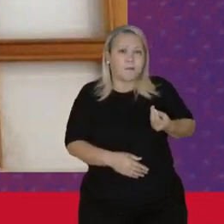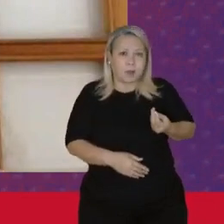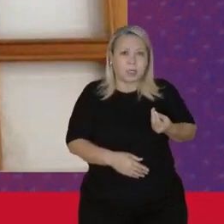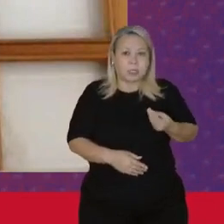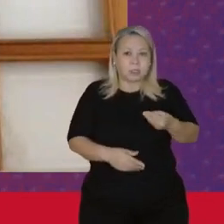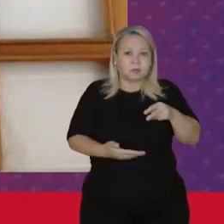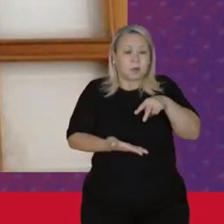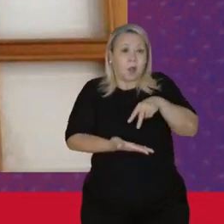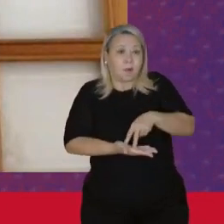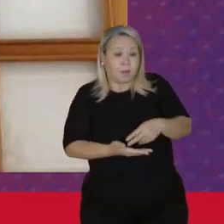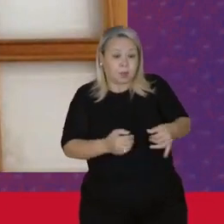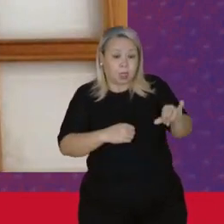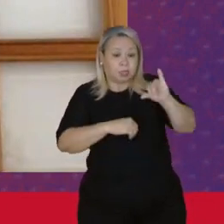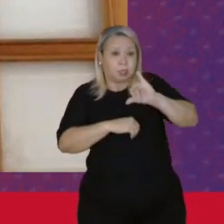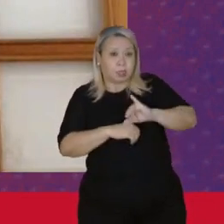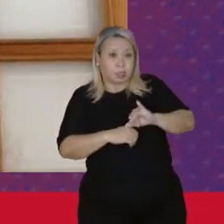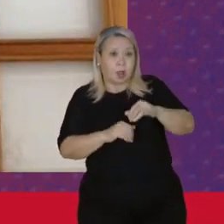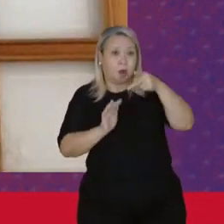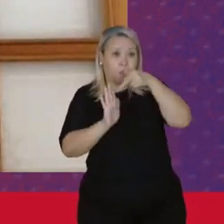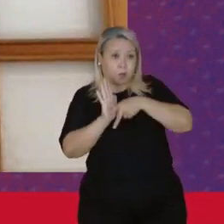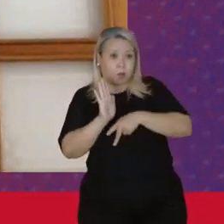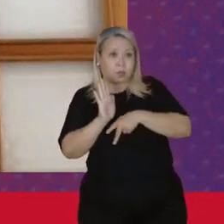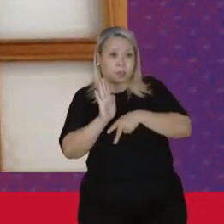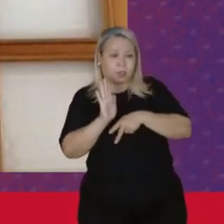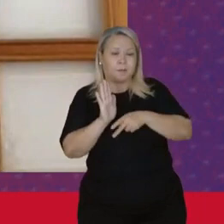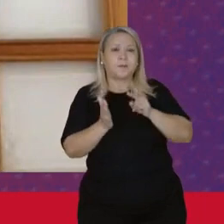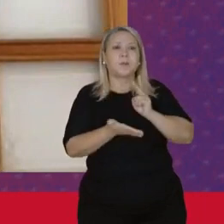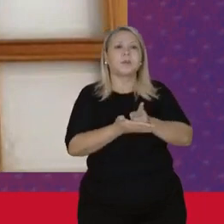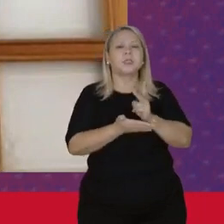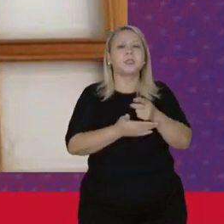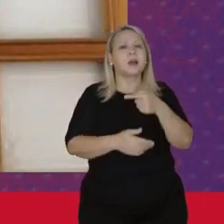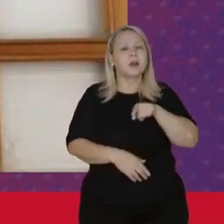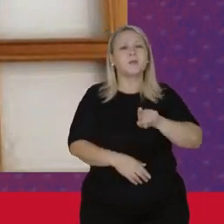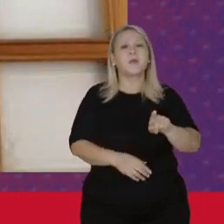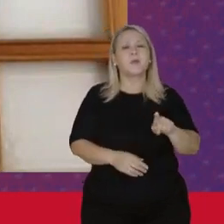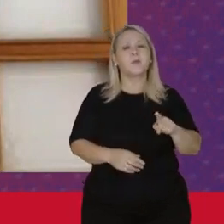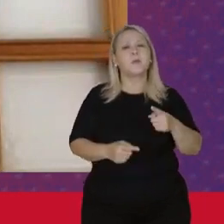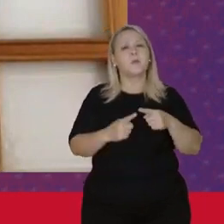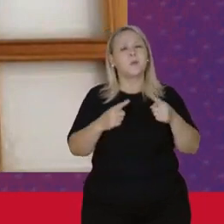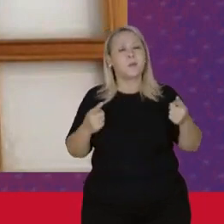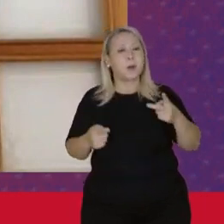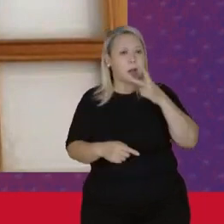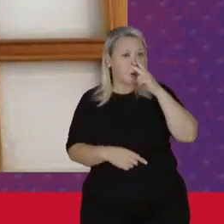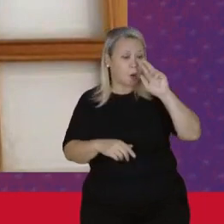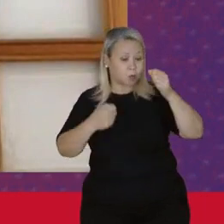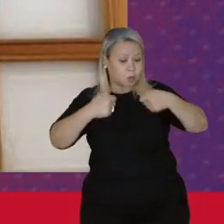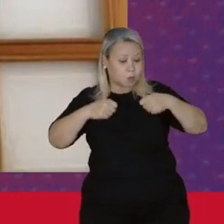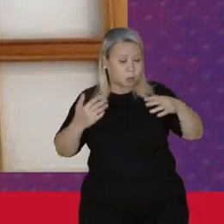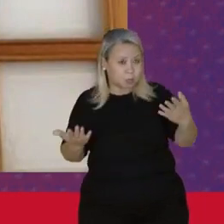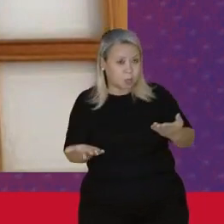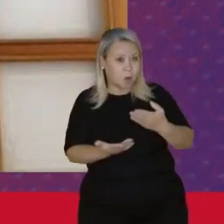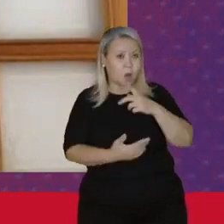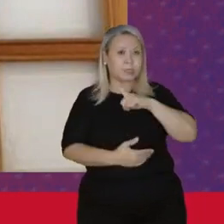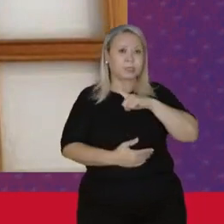no eixo central do nosso projeto, que sempre foi, mas eu acho que a gente precisa agora ter